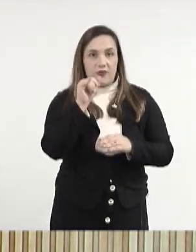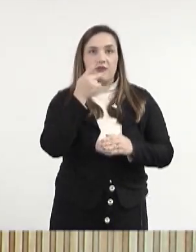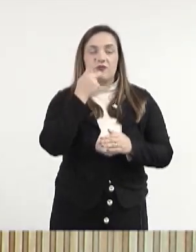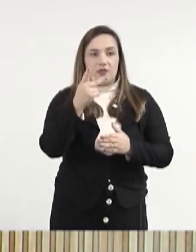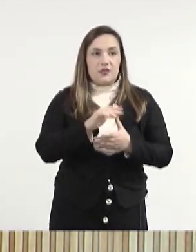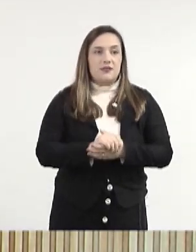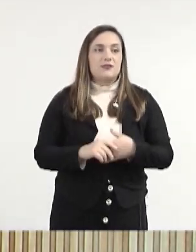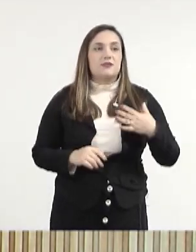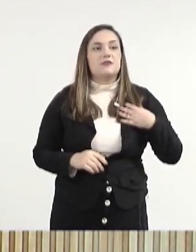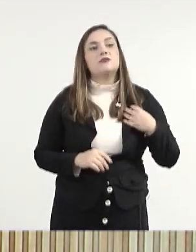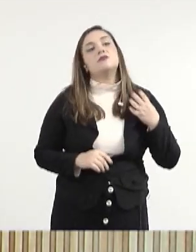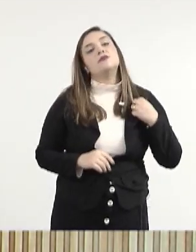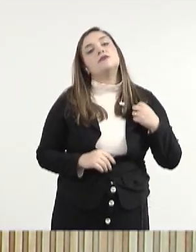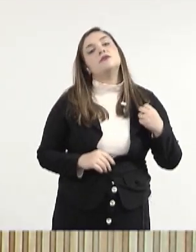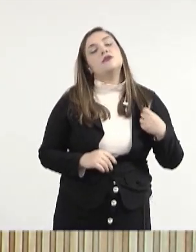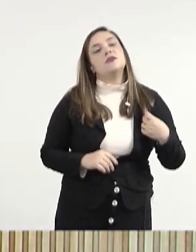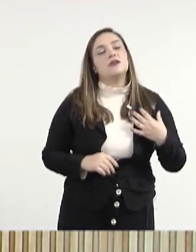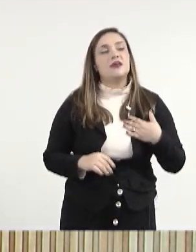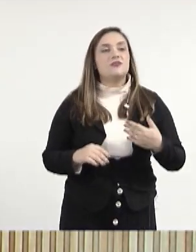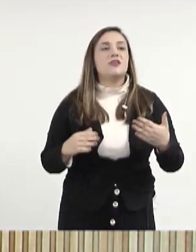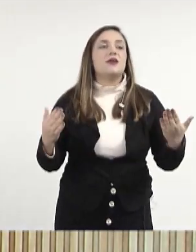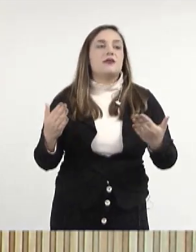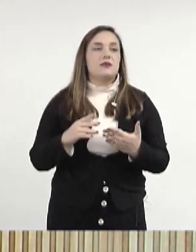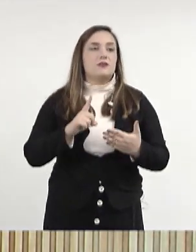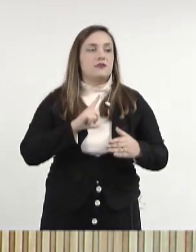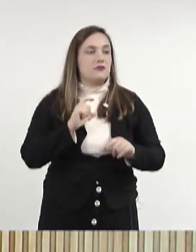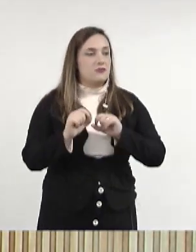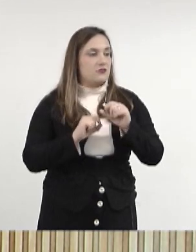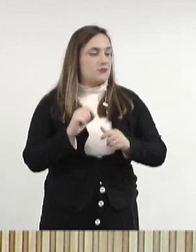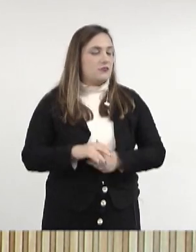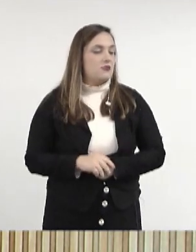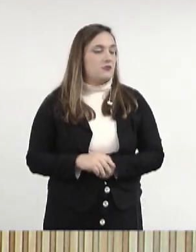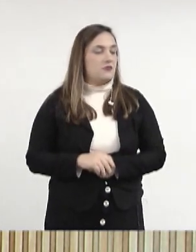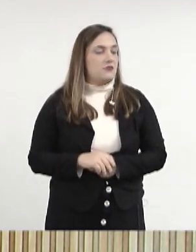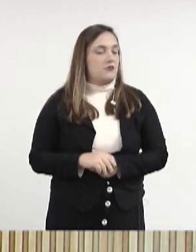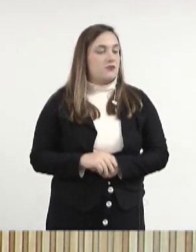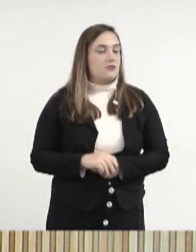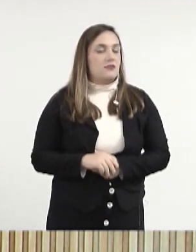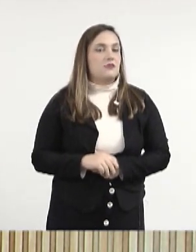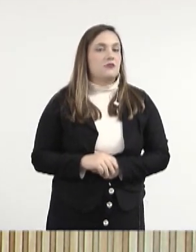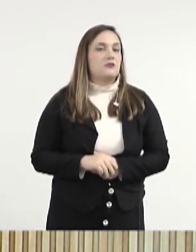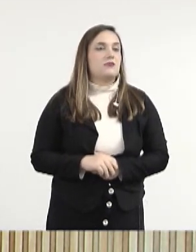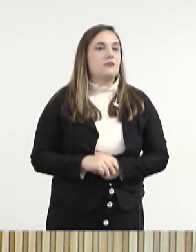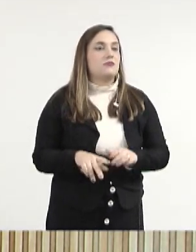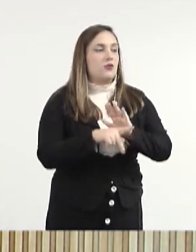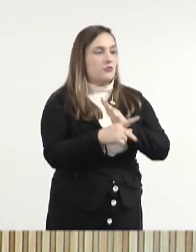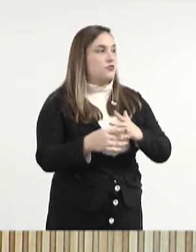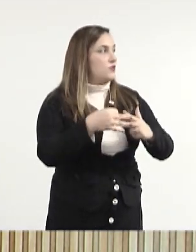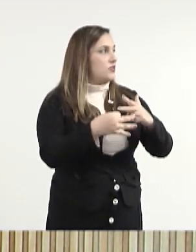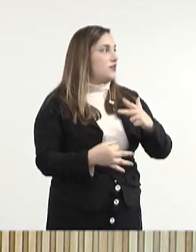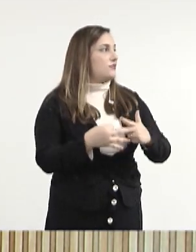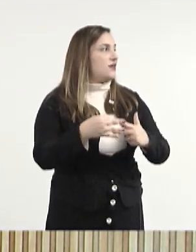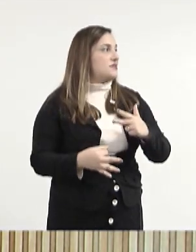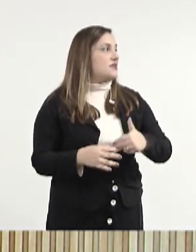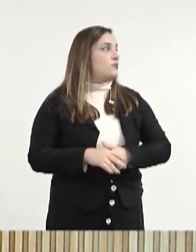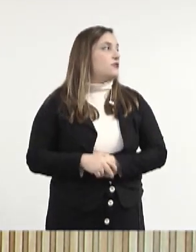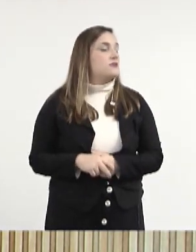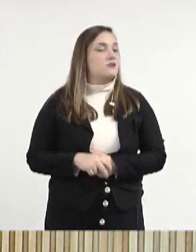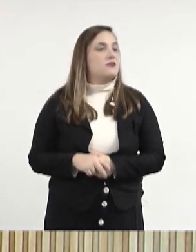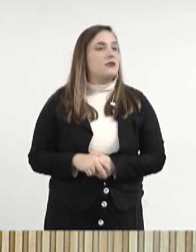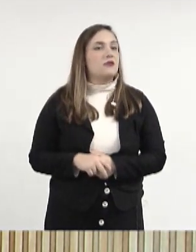as votações, 5 matérias pautadas para hoje, 4 do Executivo, 1 do Poder Judiciário, e a gente começa falando do projeto